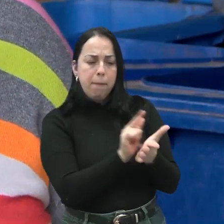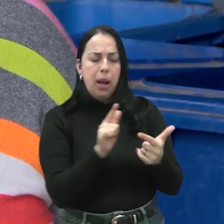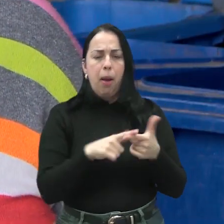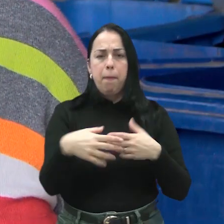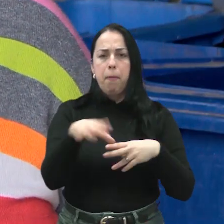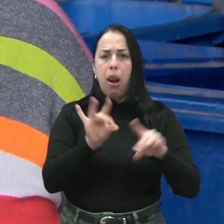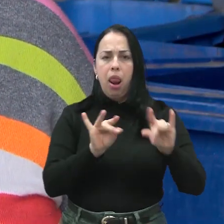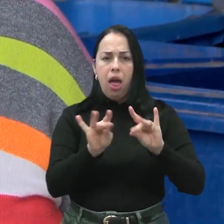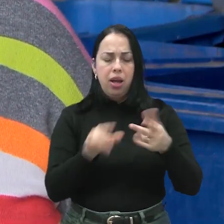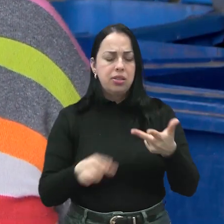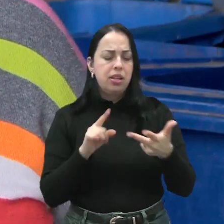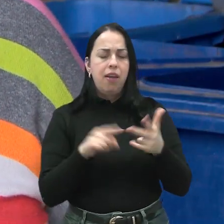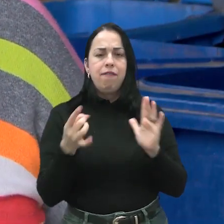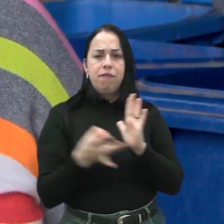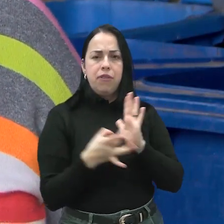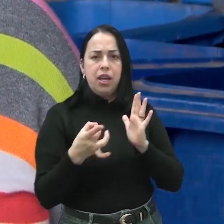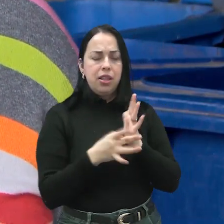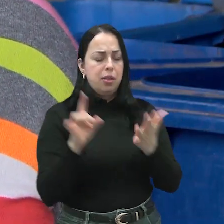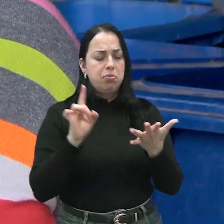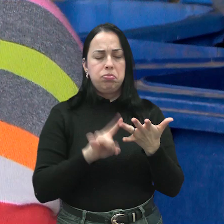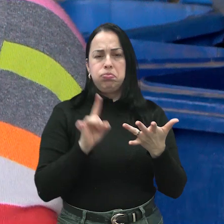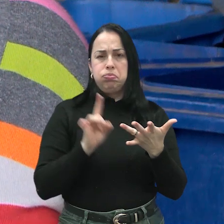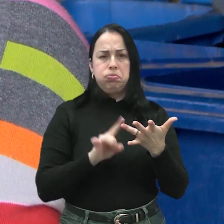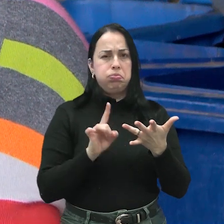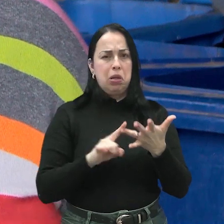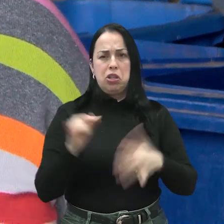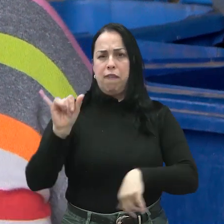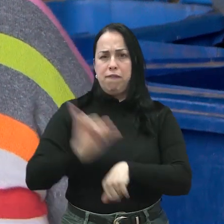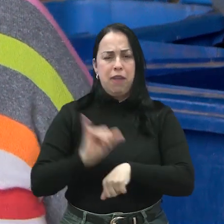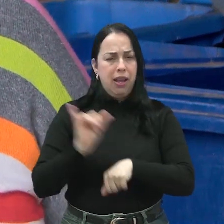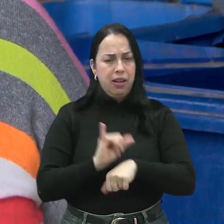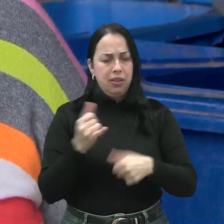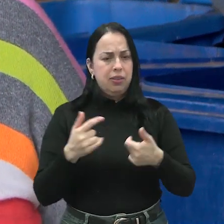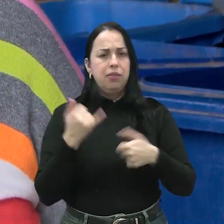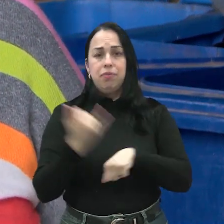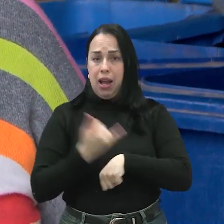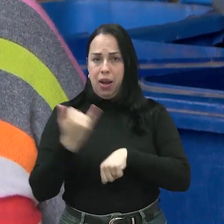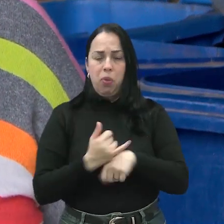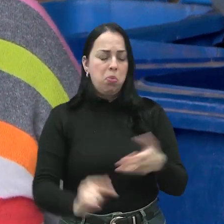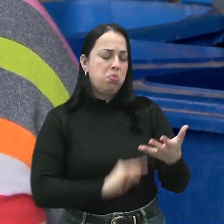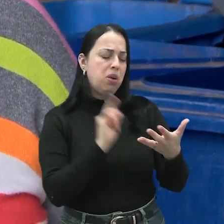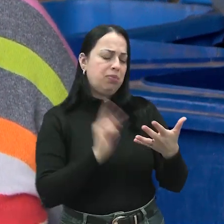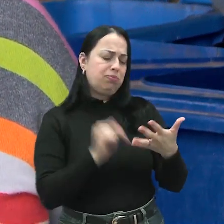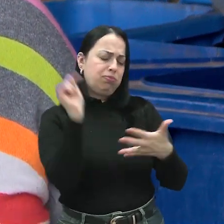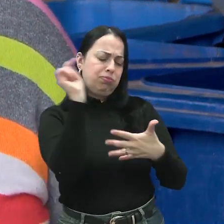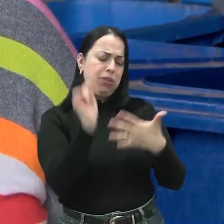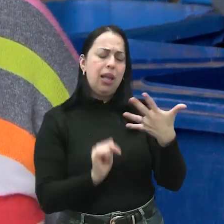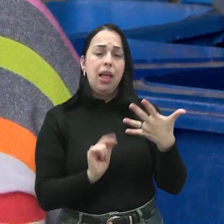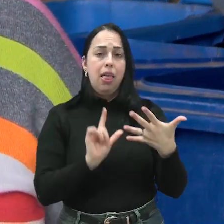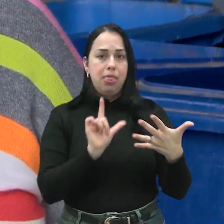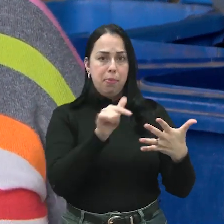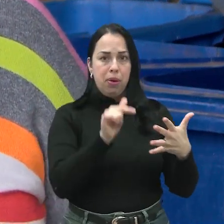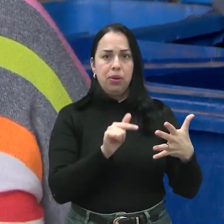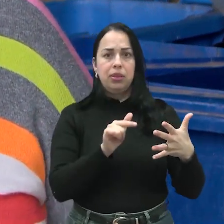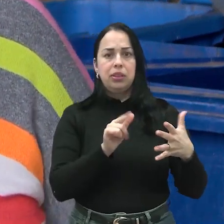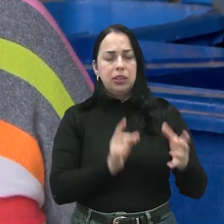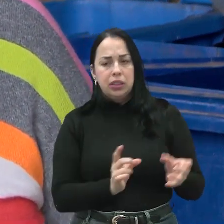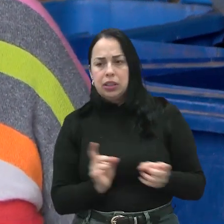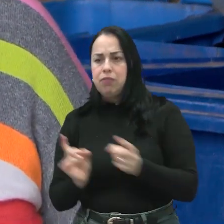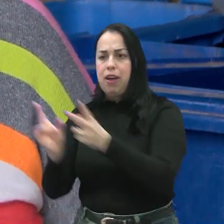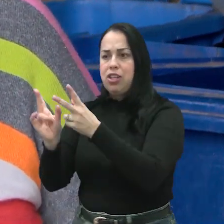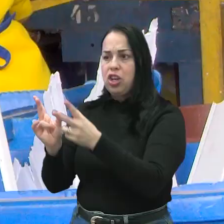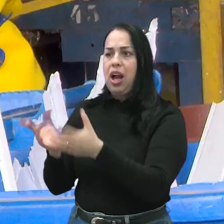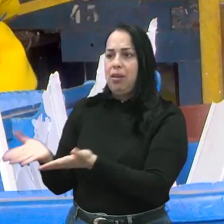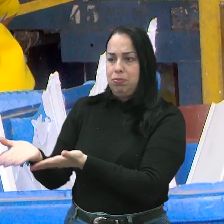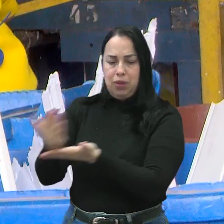papéis, plástico, vidros, sucata de ferro, alumínio, para a gente vender e fazer o rateio